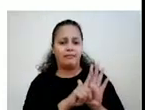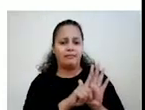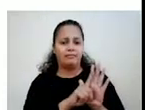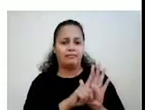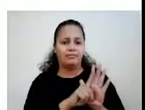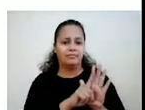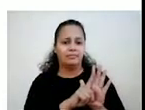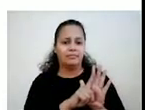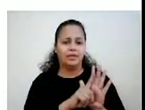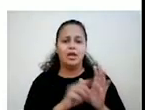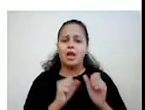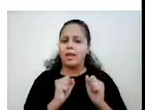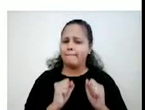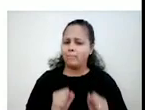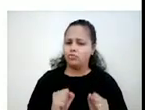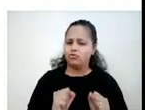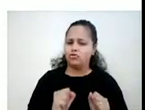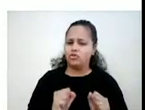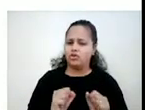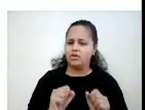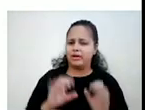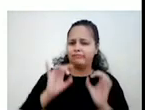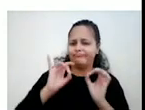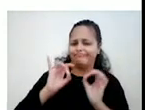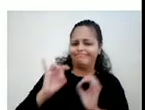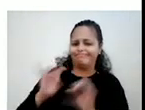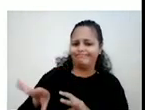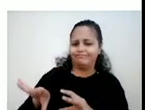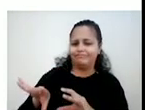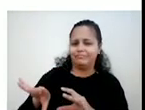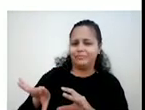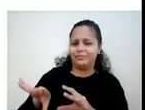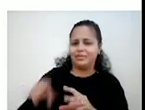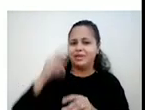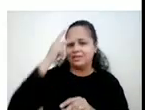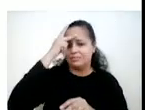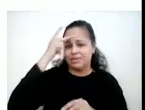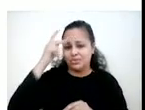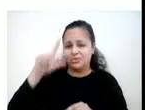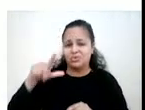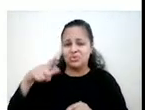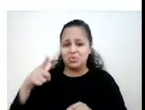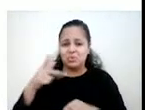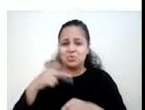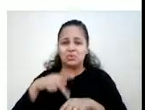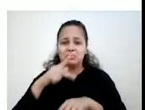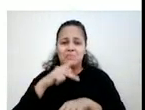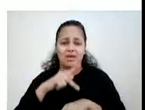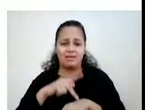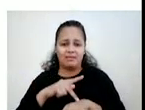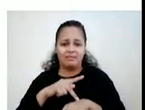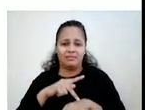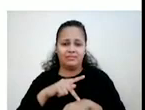Ela autorizava a expulsão de todo estrangeiro que ameaçasse a ordem